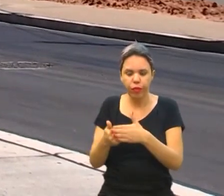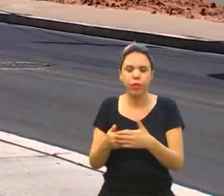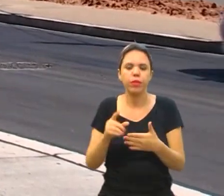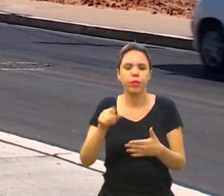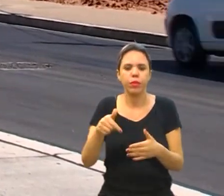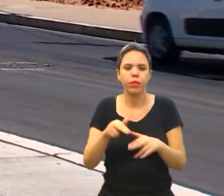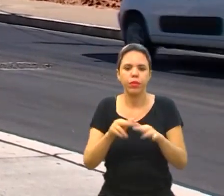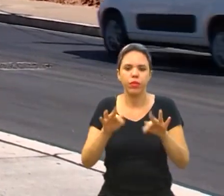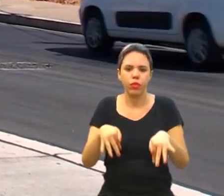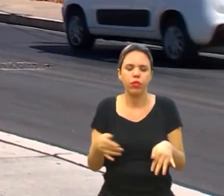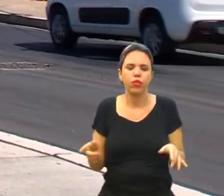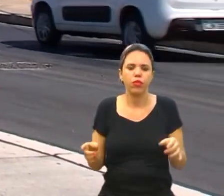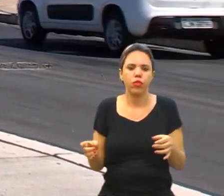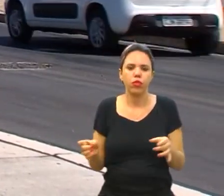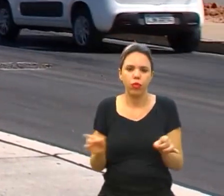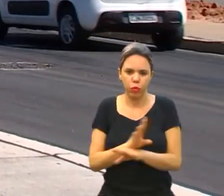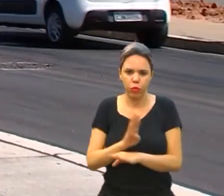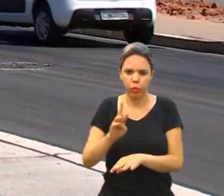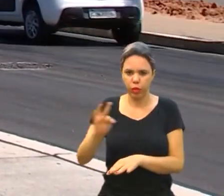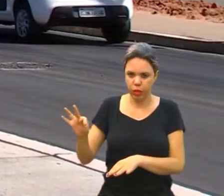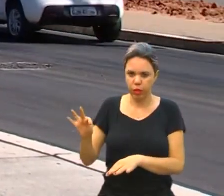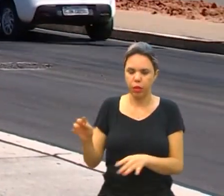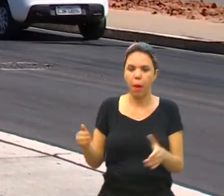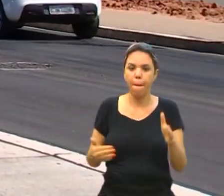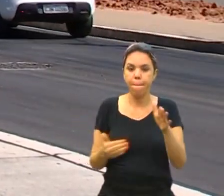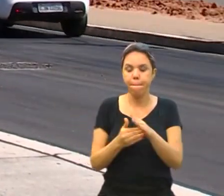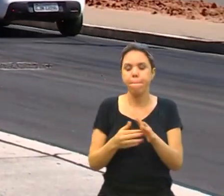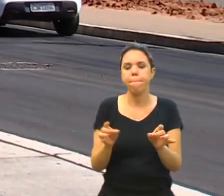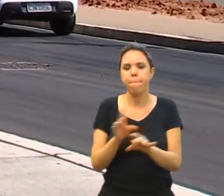foram desativados. Por fim, já com o corredor